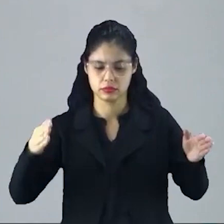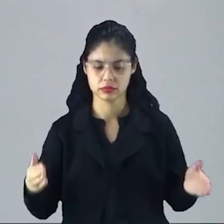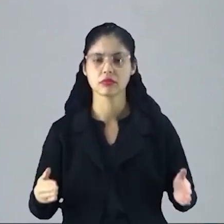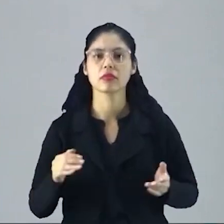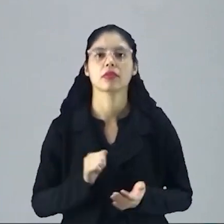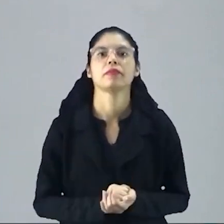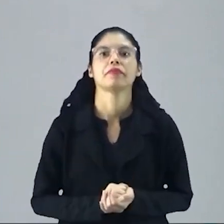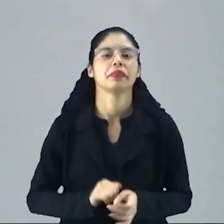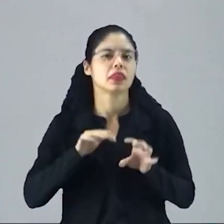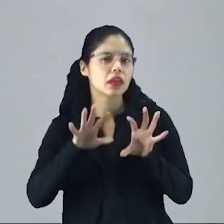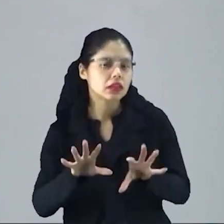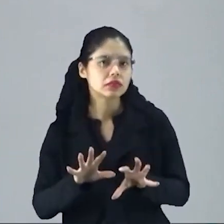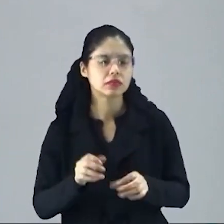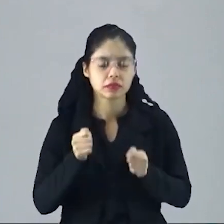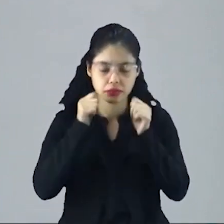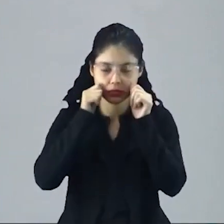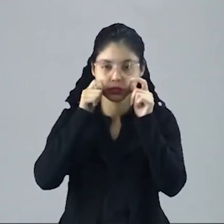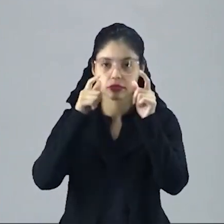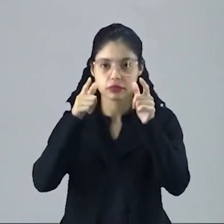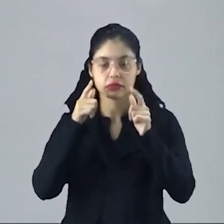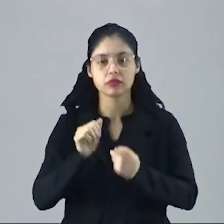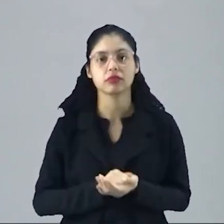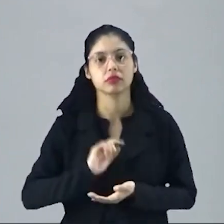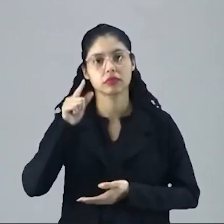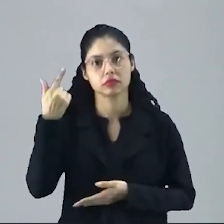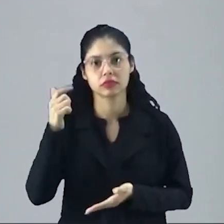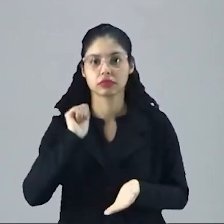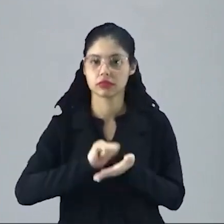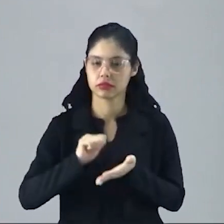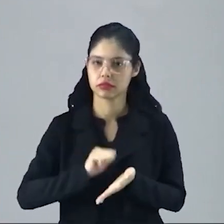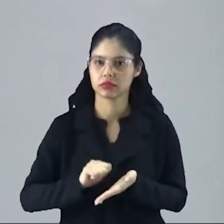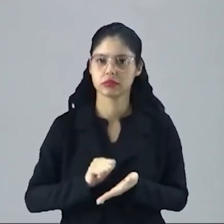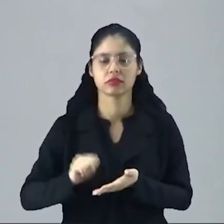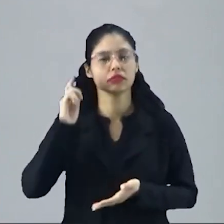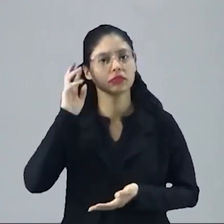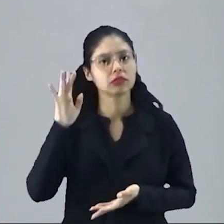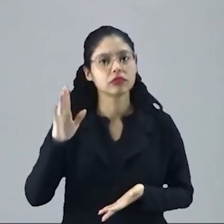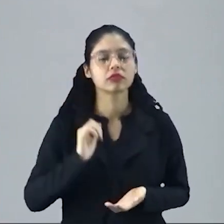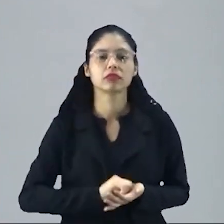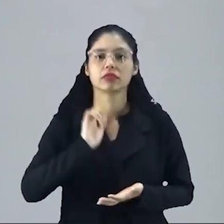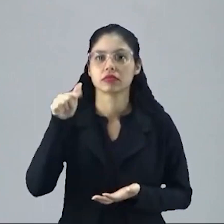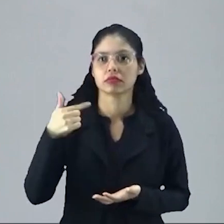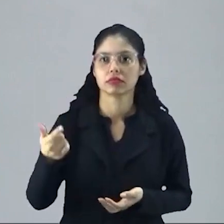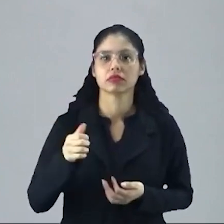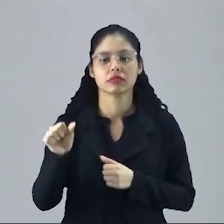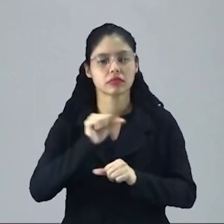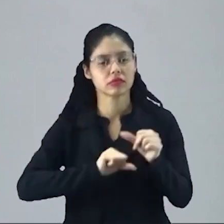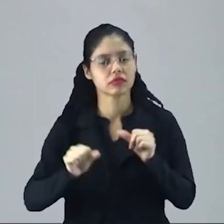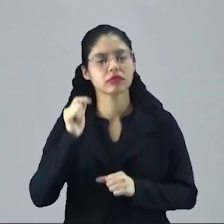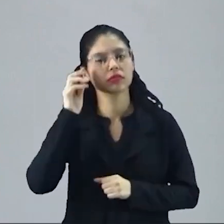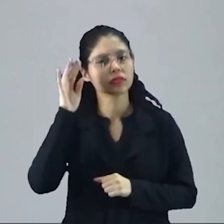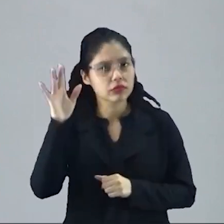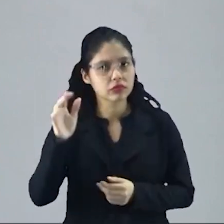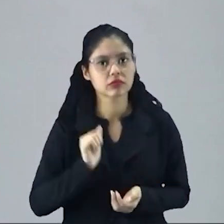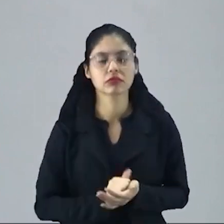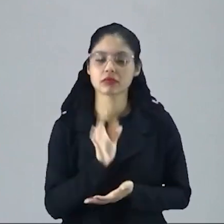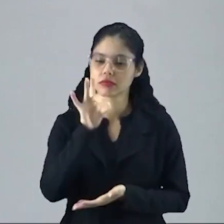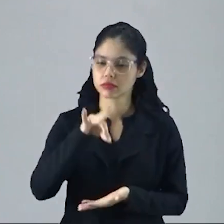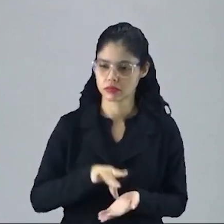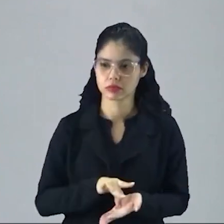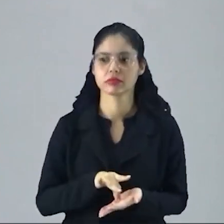de cabeceira e assim que acordasse, ele ia lá e escrevia os seus sonhos. para depois transformar aquele sonho